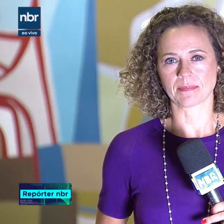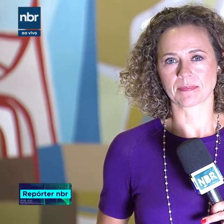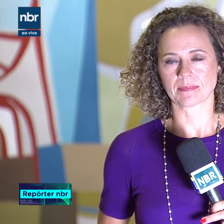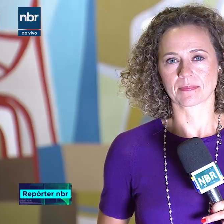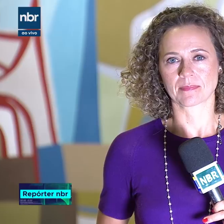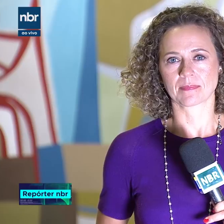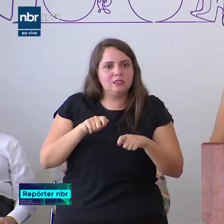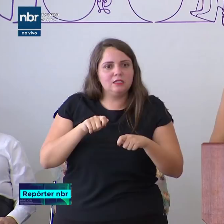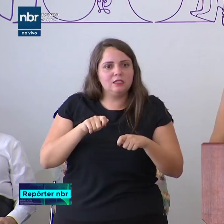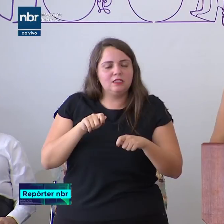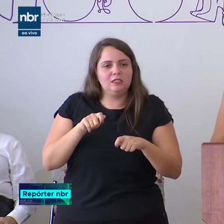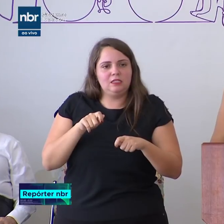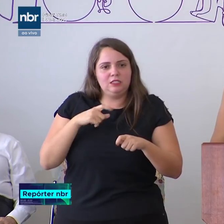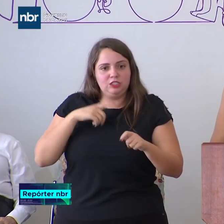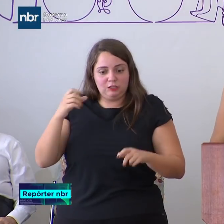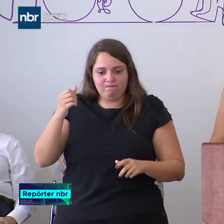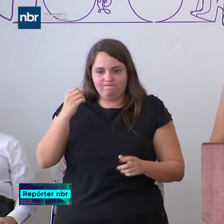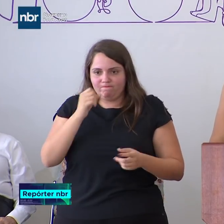história.